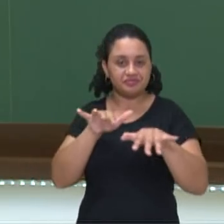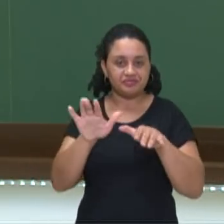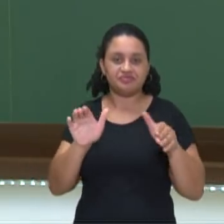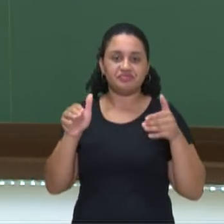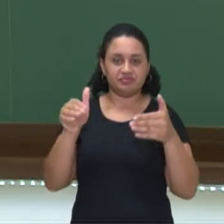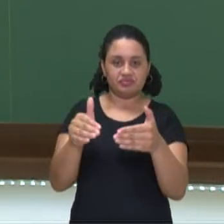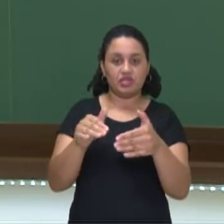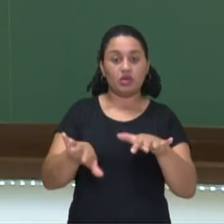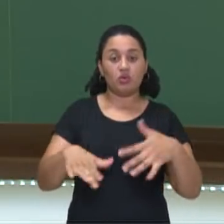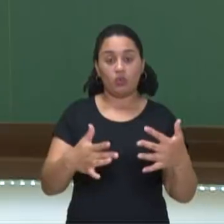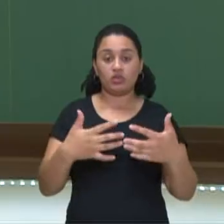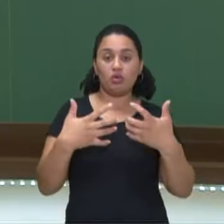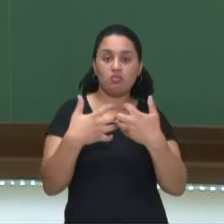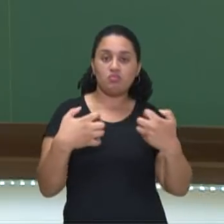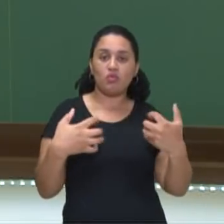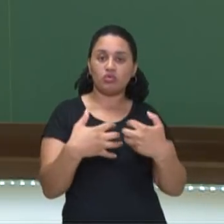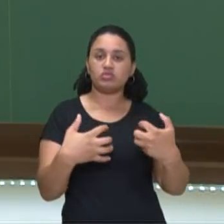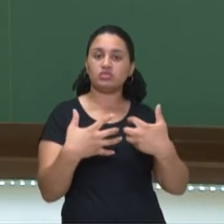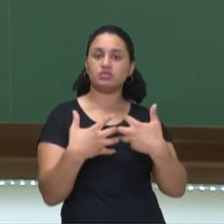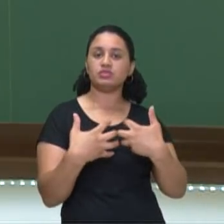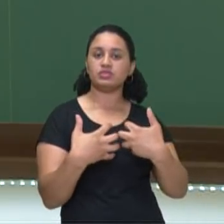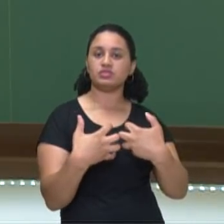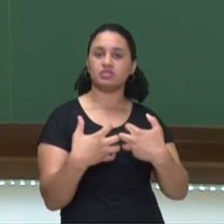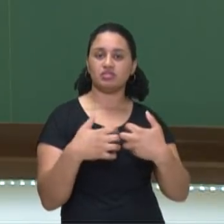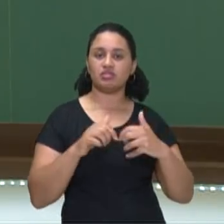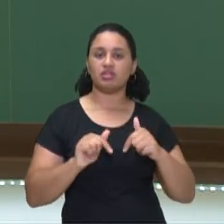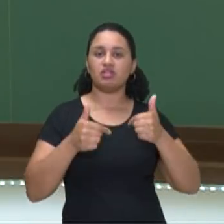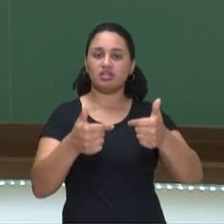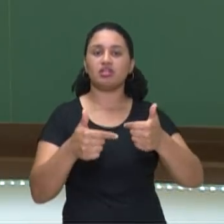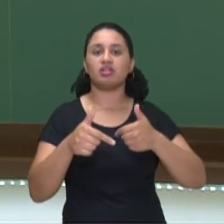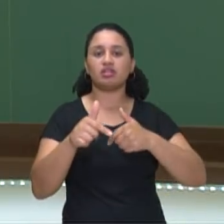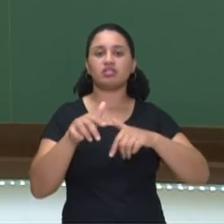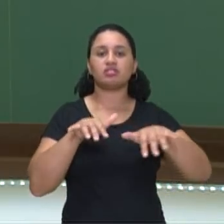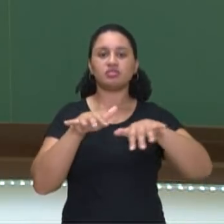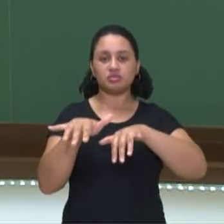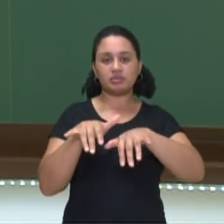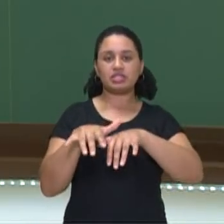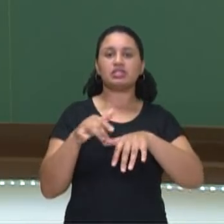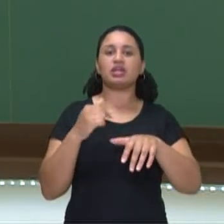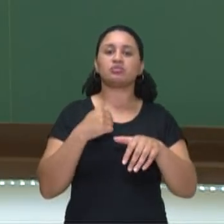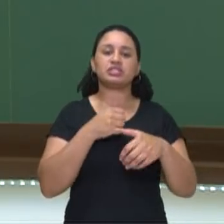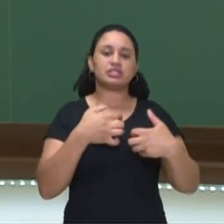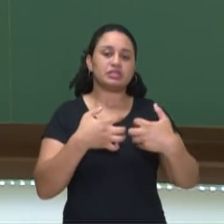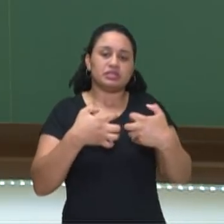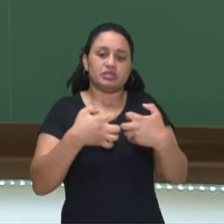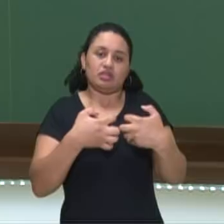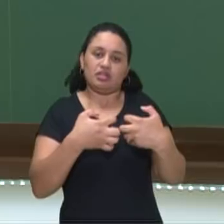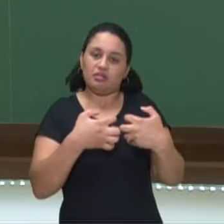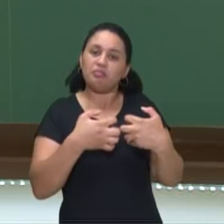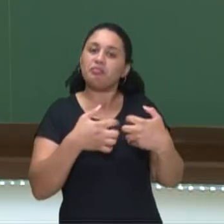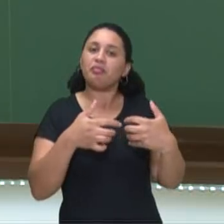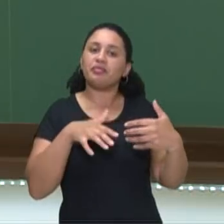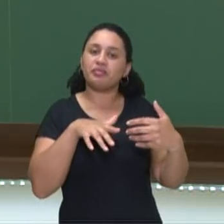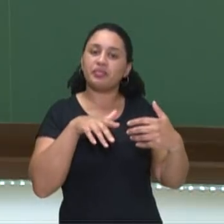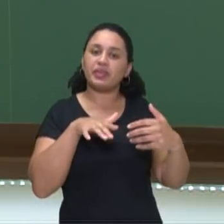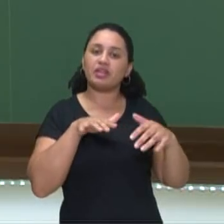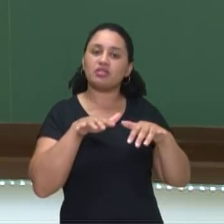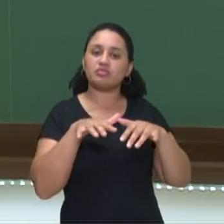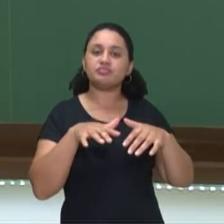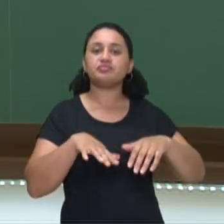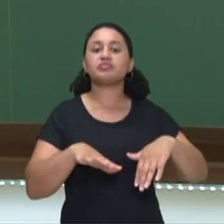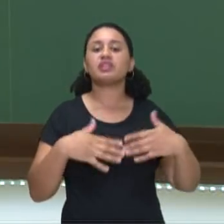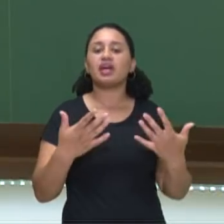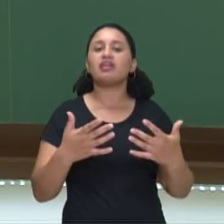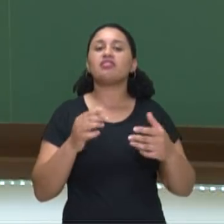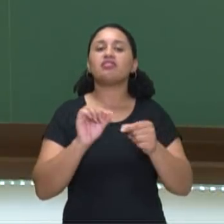se prepara para o movimento, ele está tenso, né, em uma determinada tensão muscular, com a qual